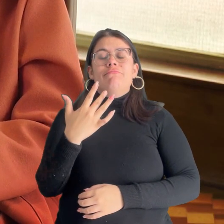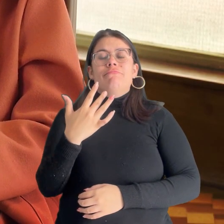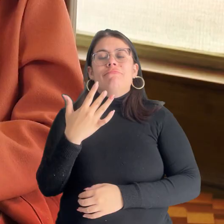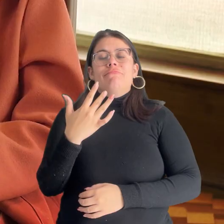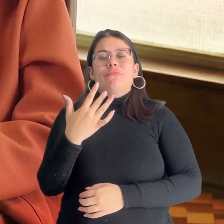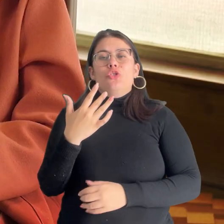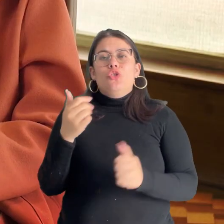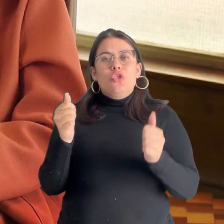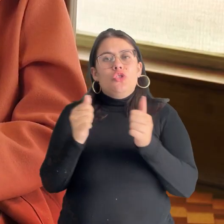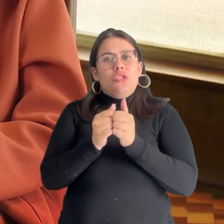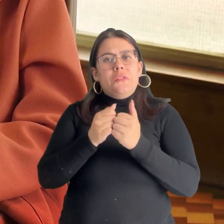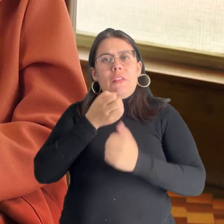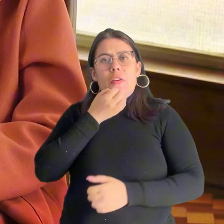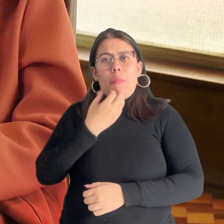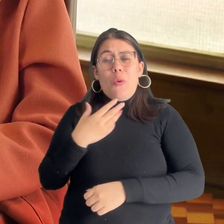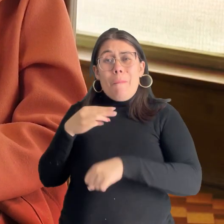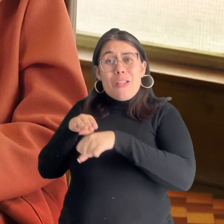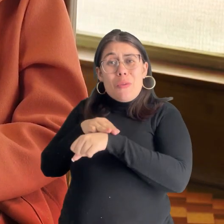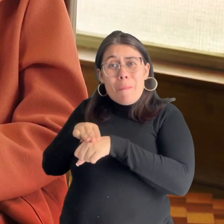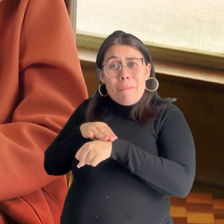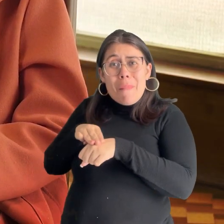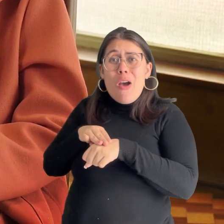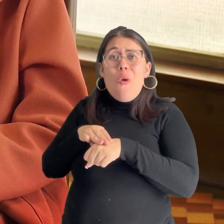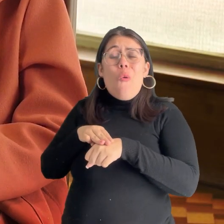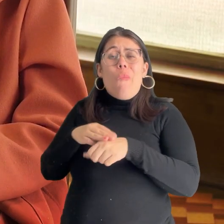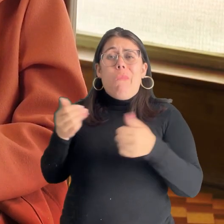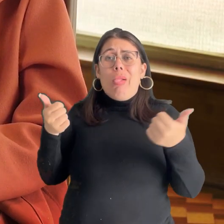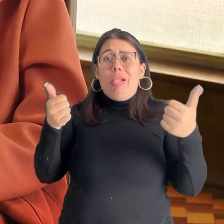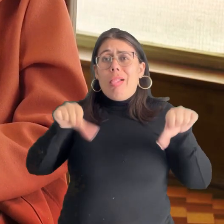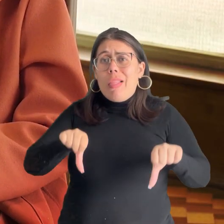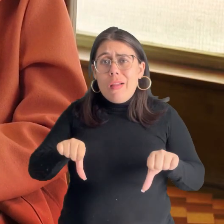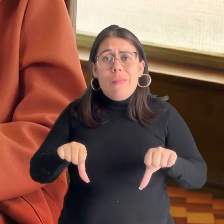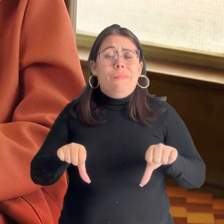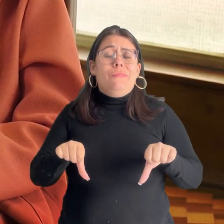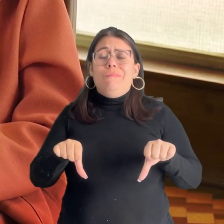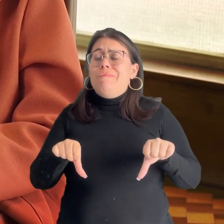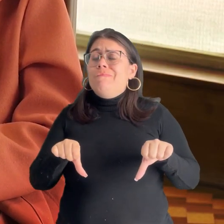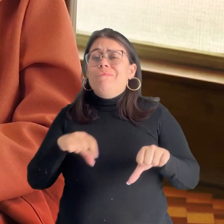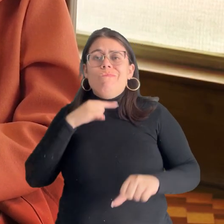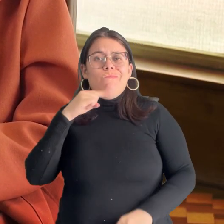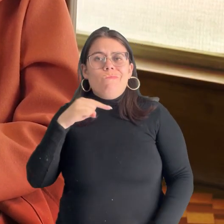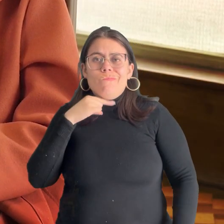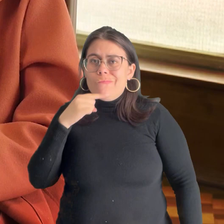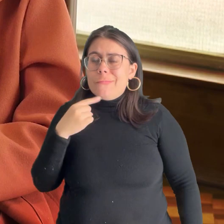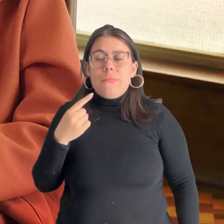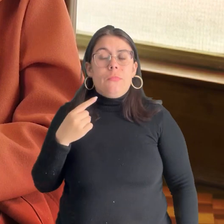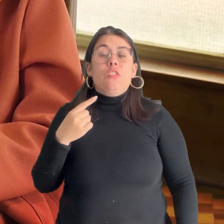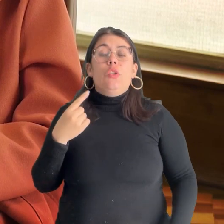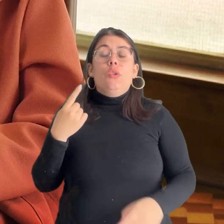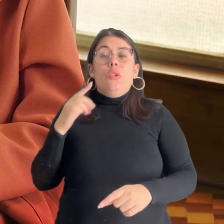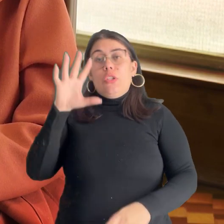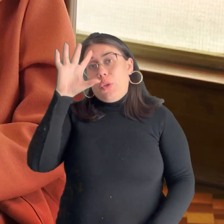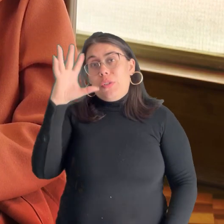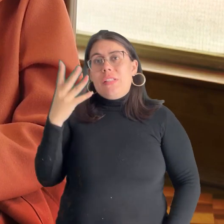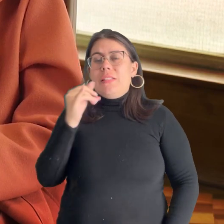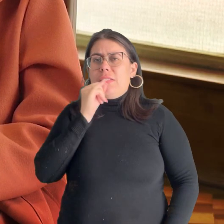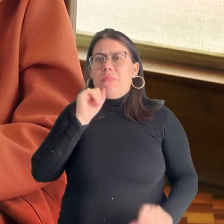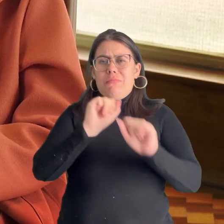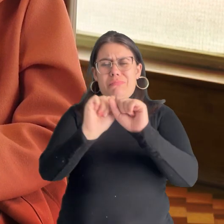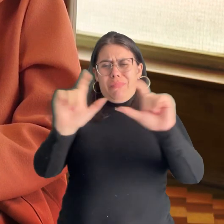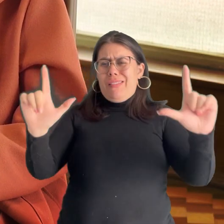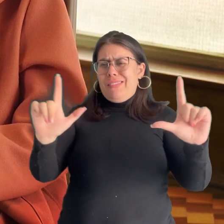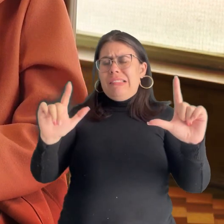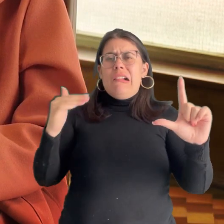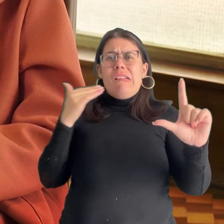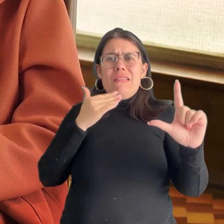o marrom matava, certamente, como aconteceu. Então o painel ficou apagado, sem